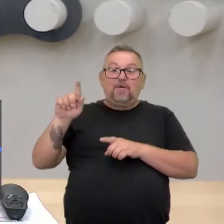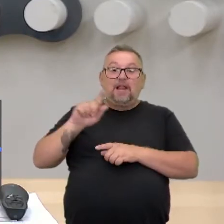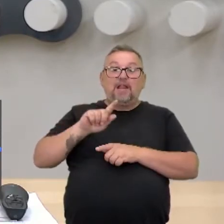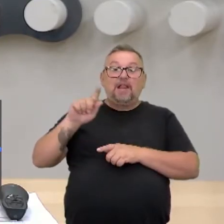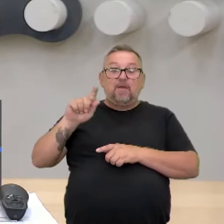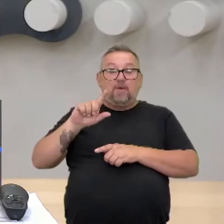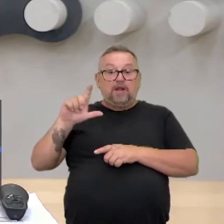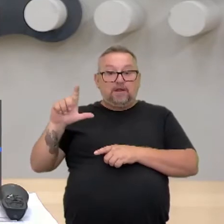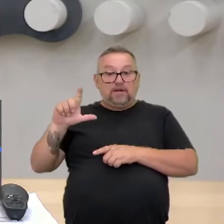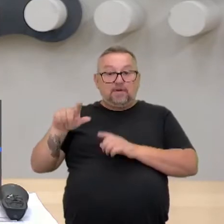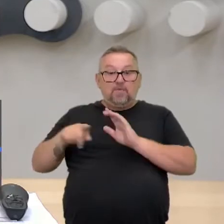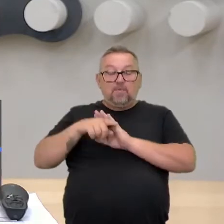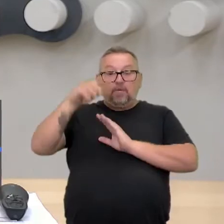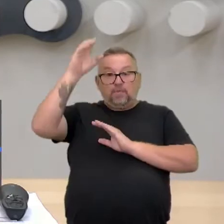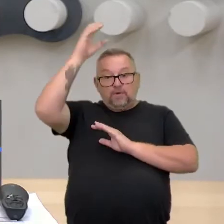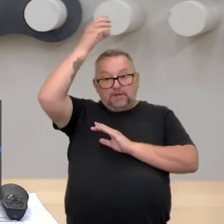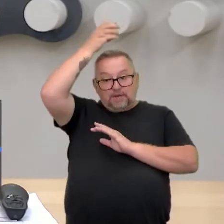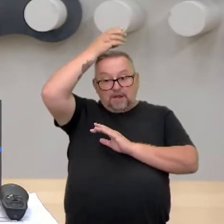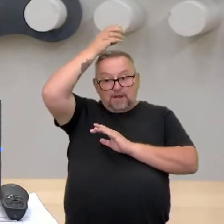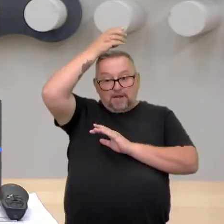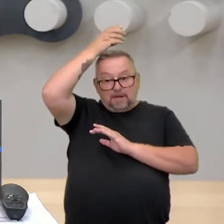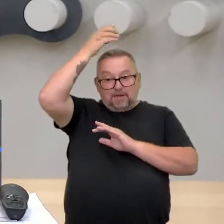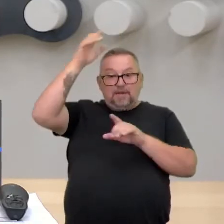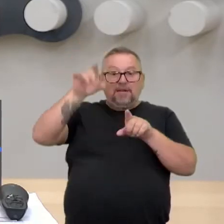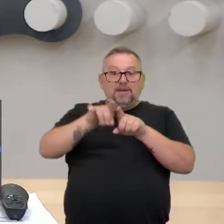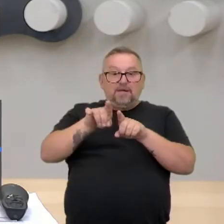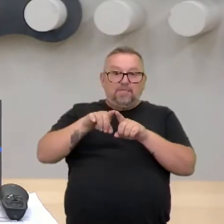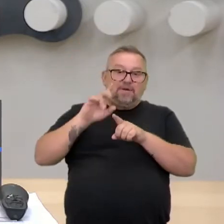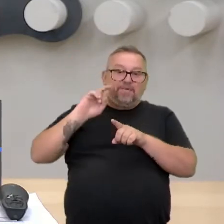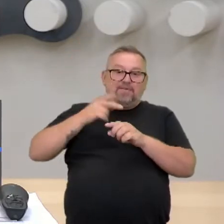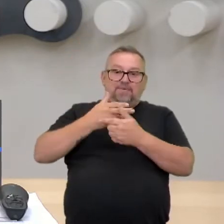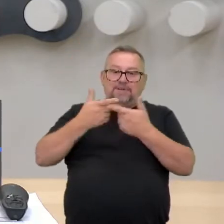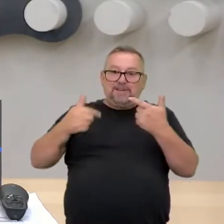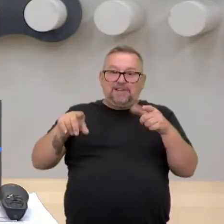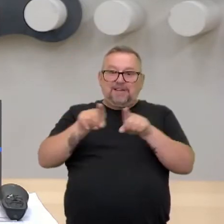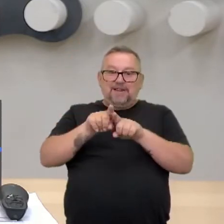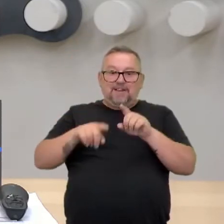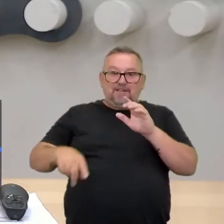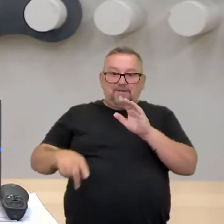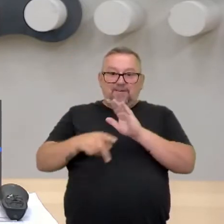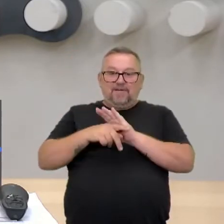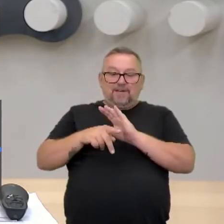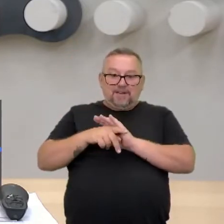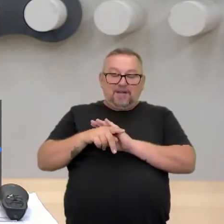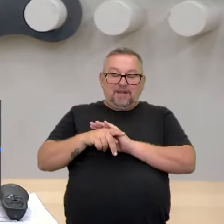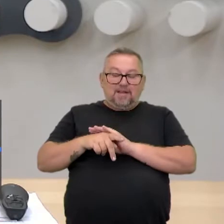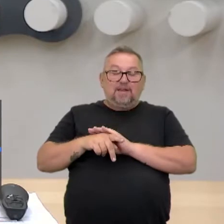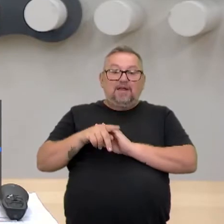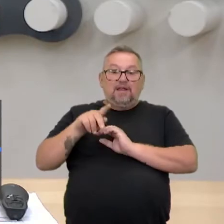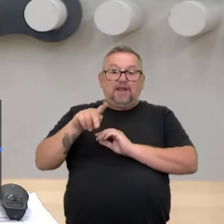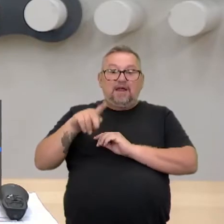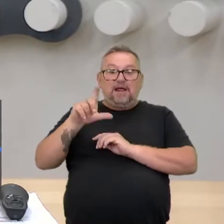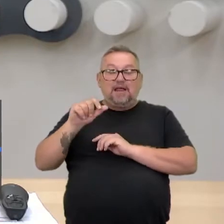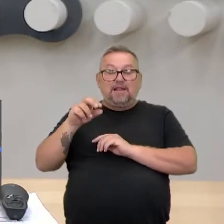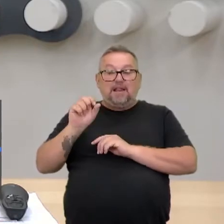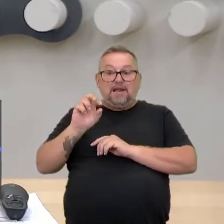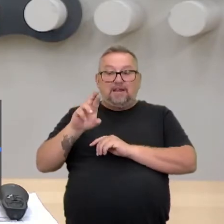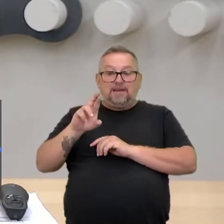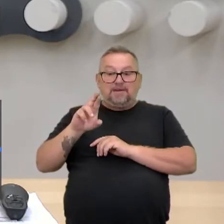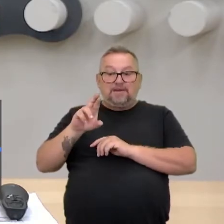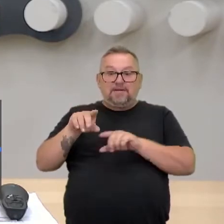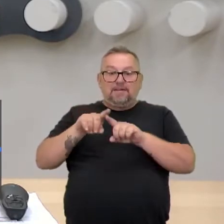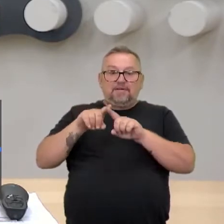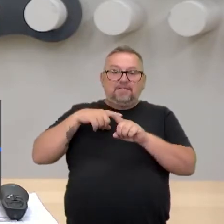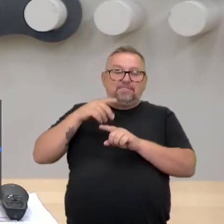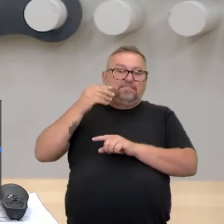Galilei o próprio Isaac Newton é bastante astronomia né o próprio kettler E aí a gente pode ficar com uma